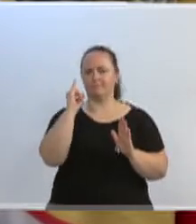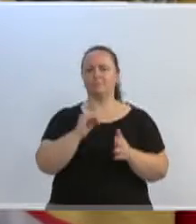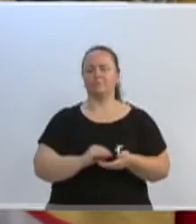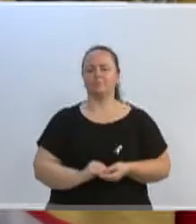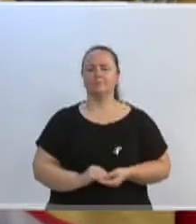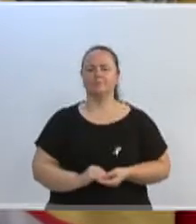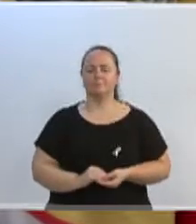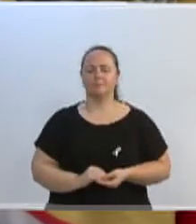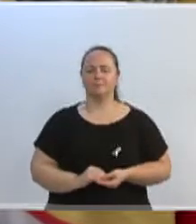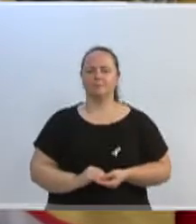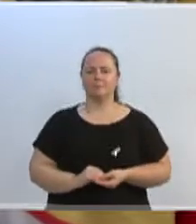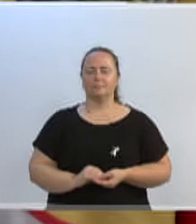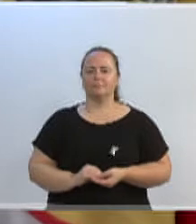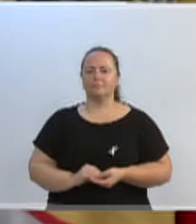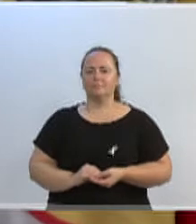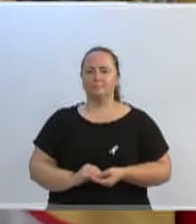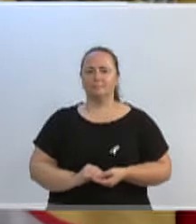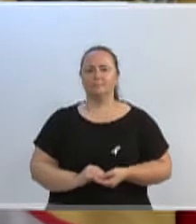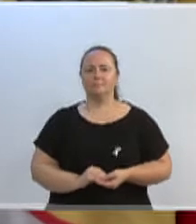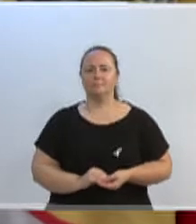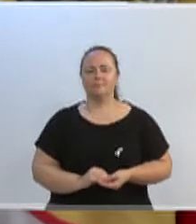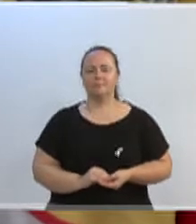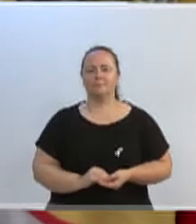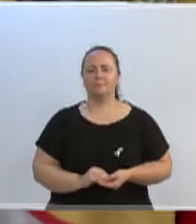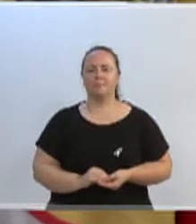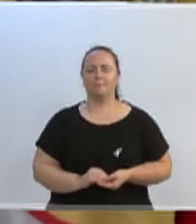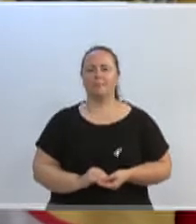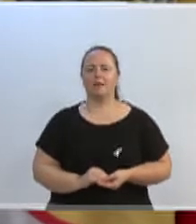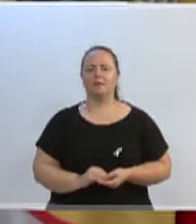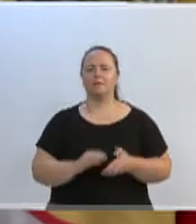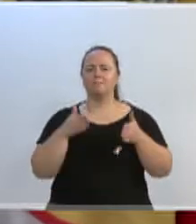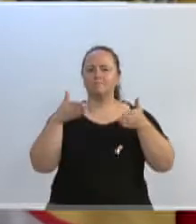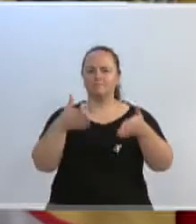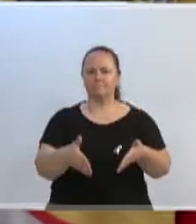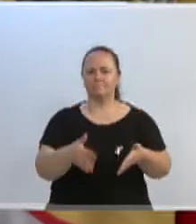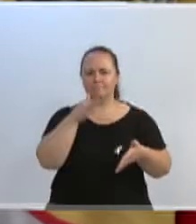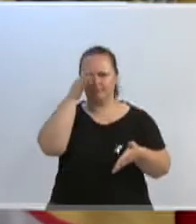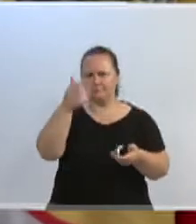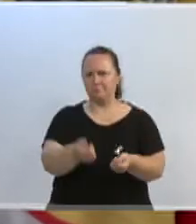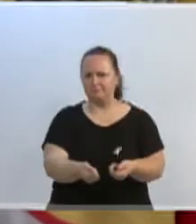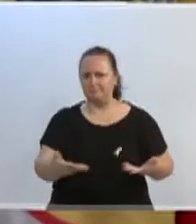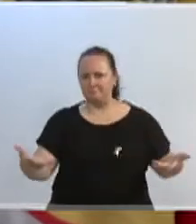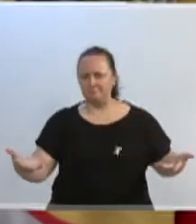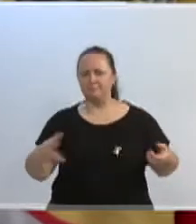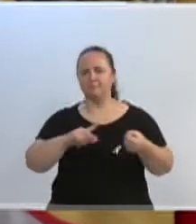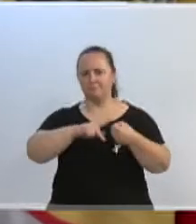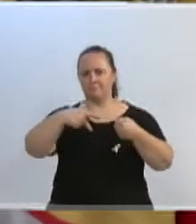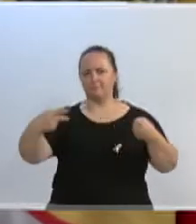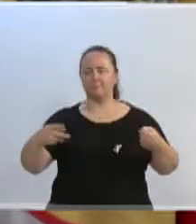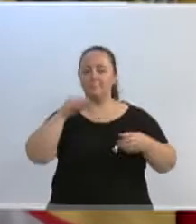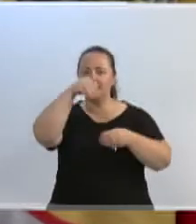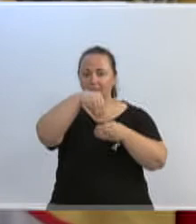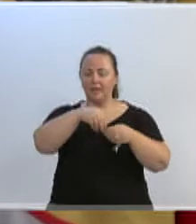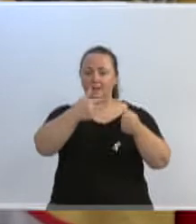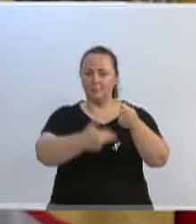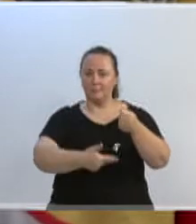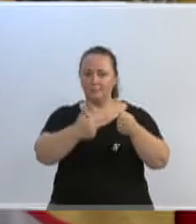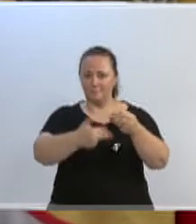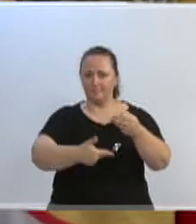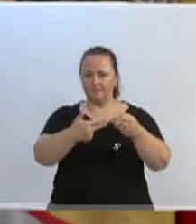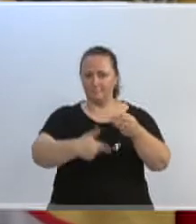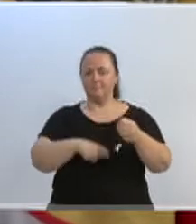Temos os Jogos da Primavera, com modalidades para o Paradesporto, que também é um